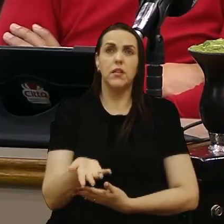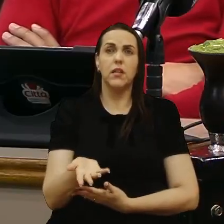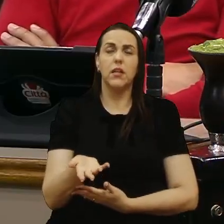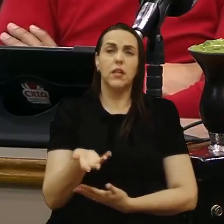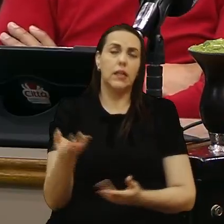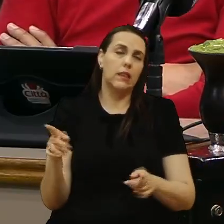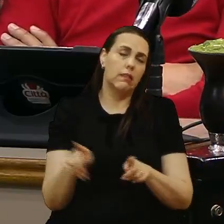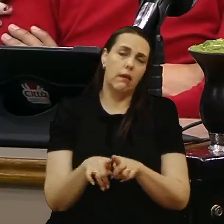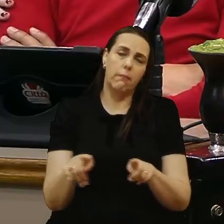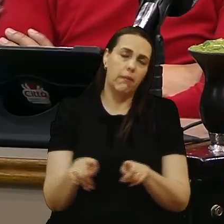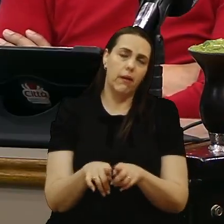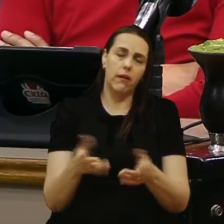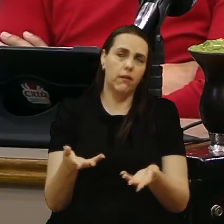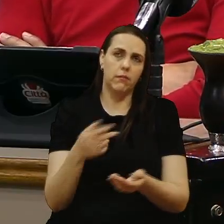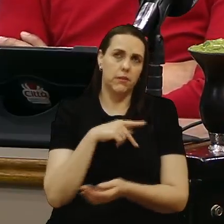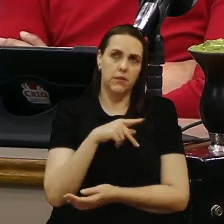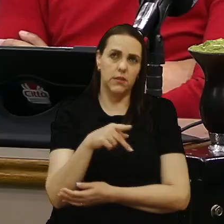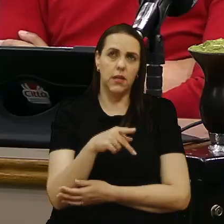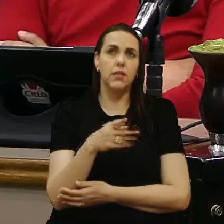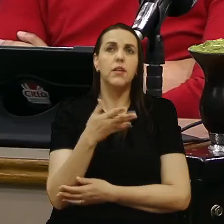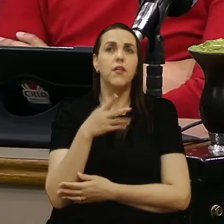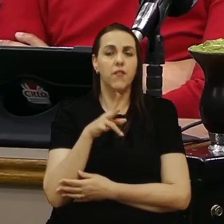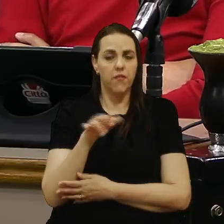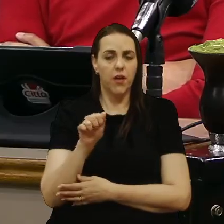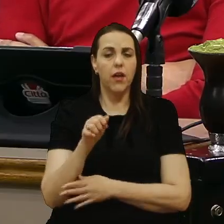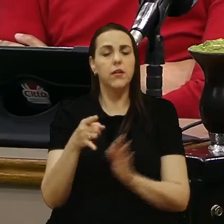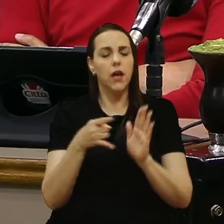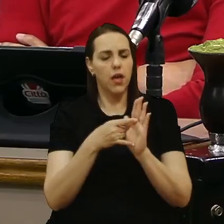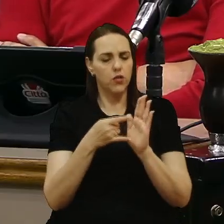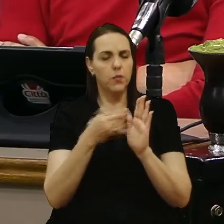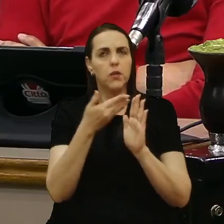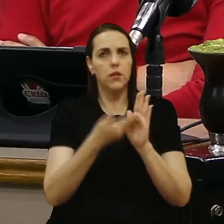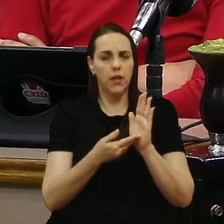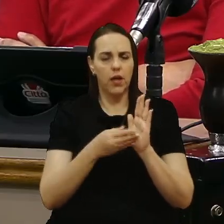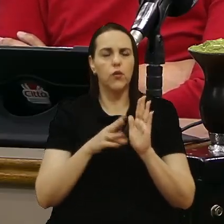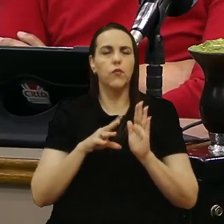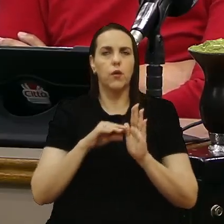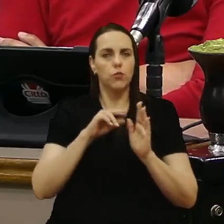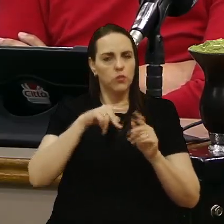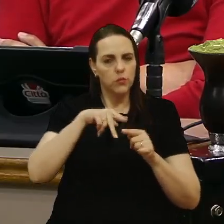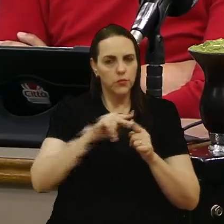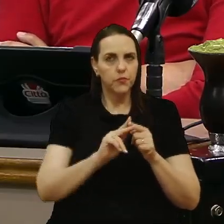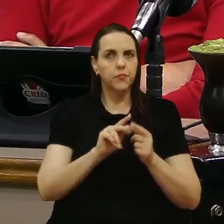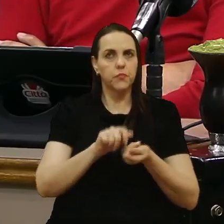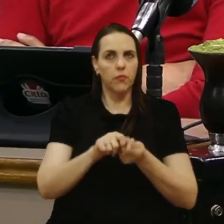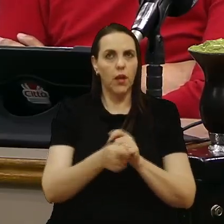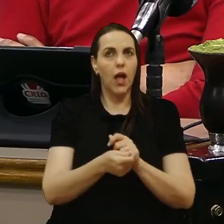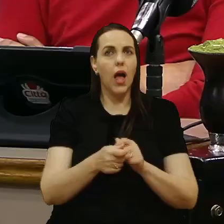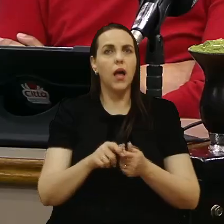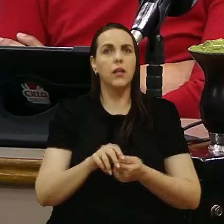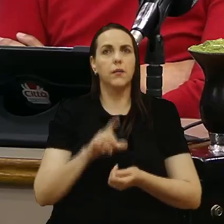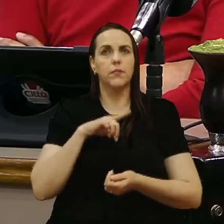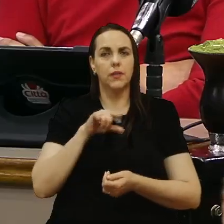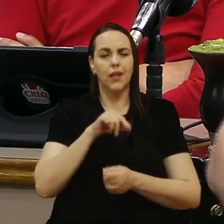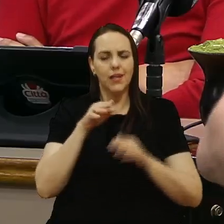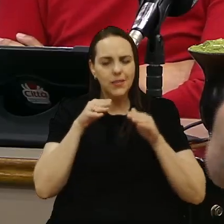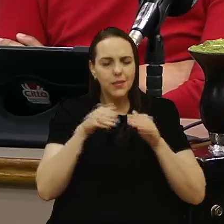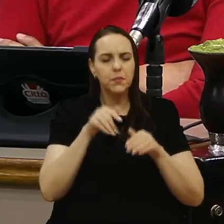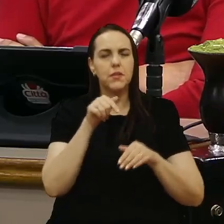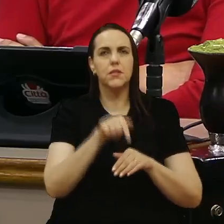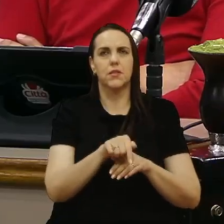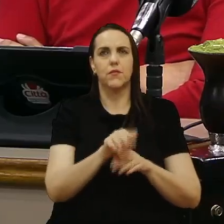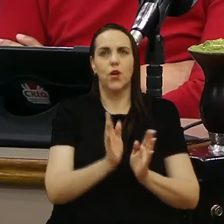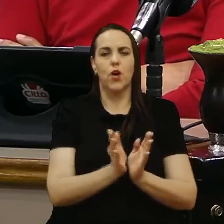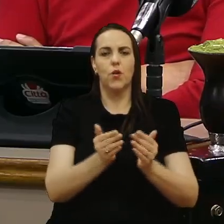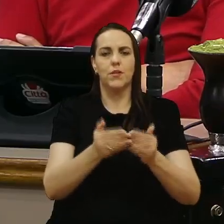inclusive, presidente, a gente vai mexer no regimento, inclusive através da comissão de ética, nesse ponto específico, para a gente